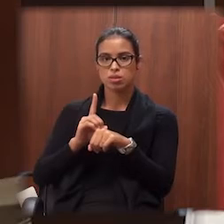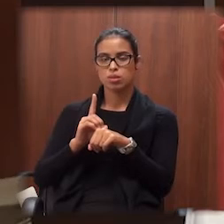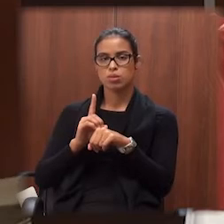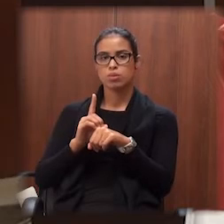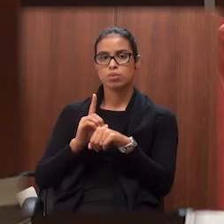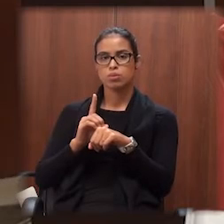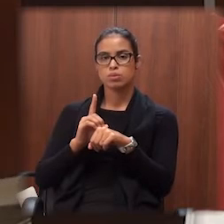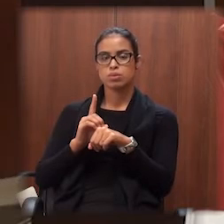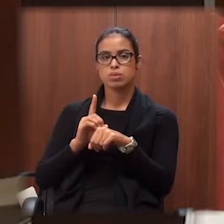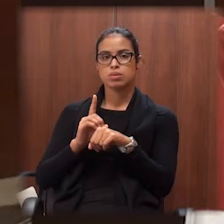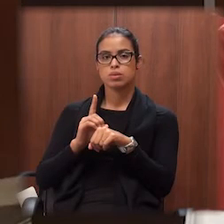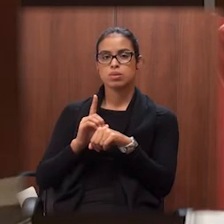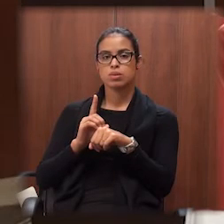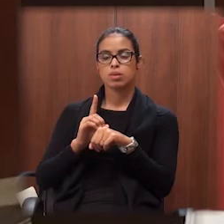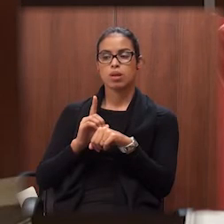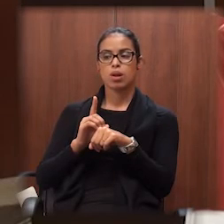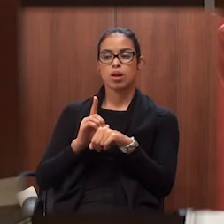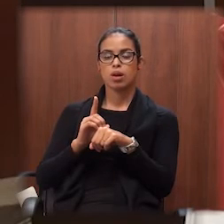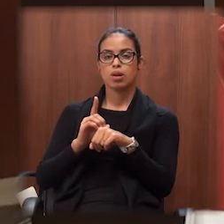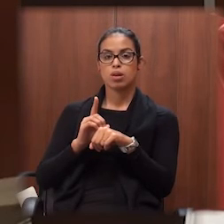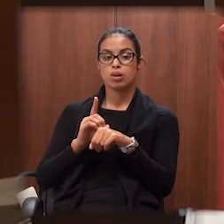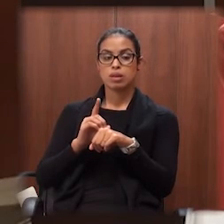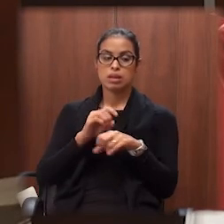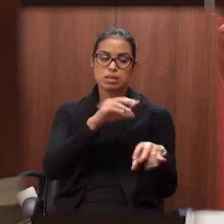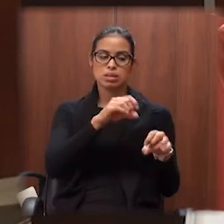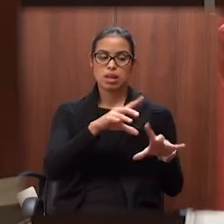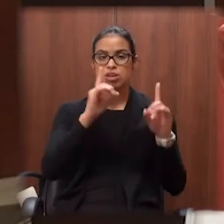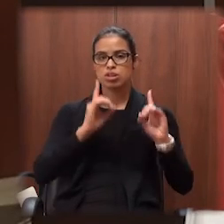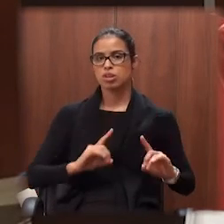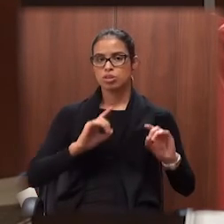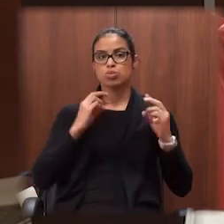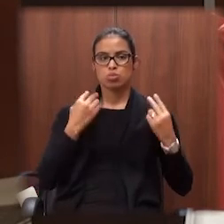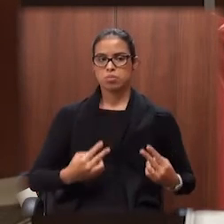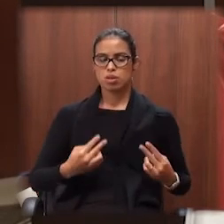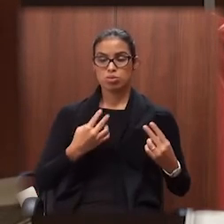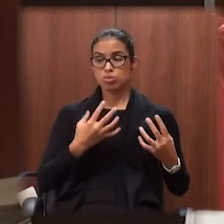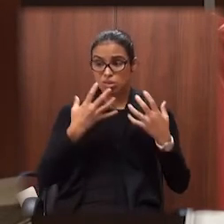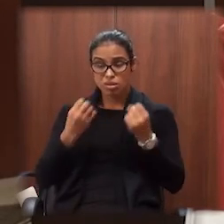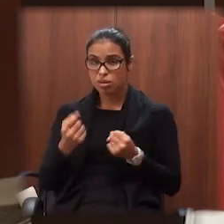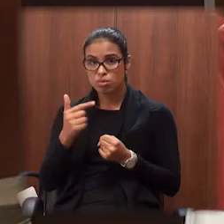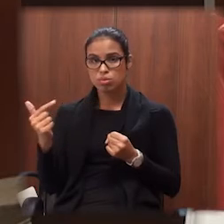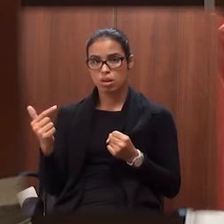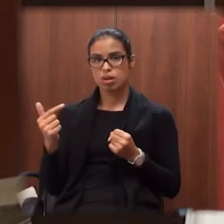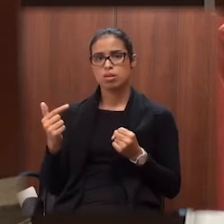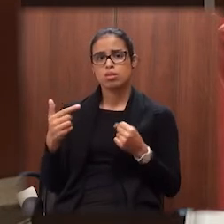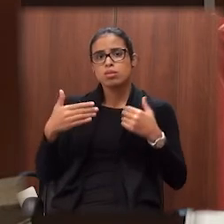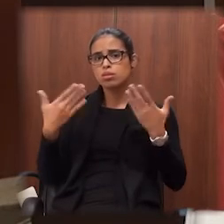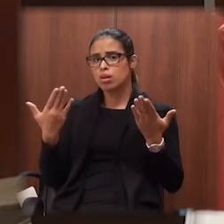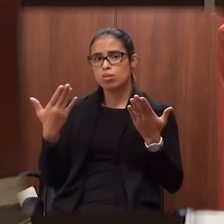aceitar atividade de direitos humanos, nem passará da porta da escola.